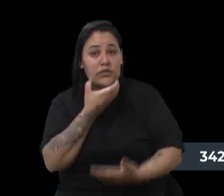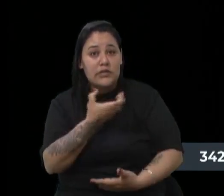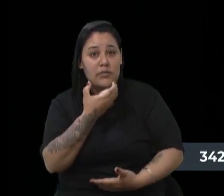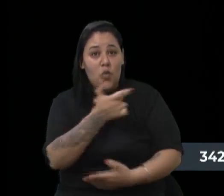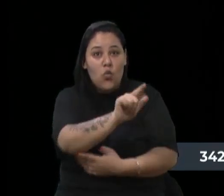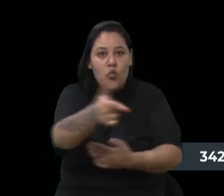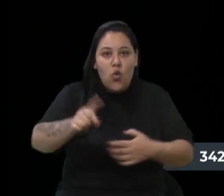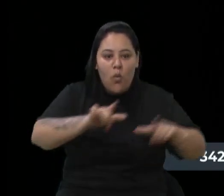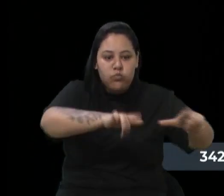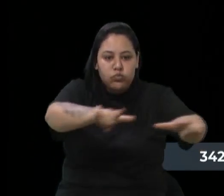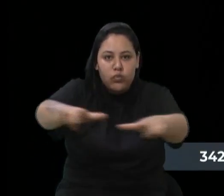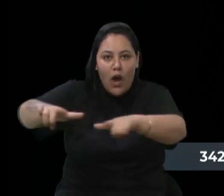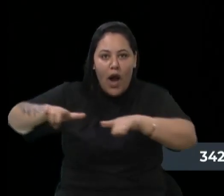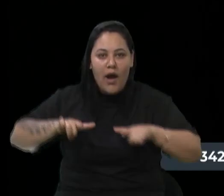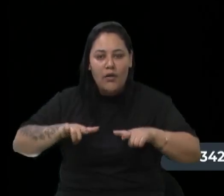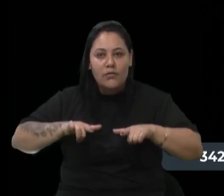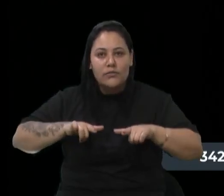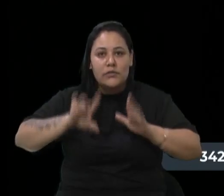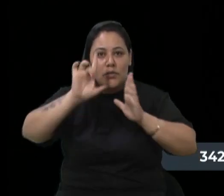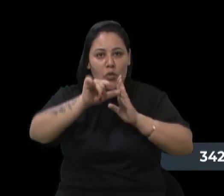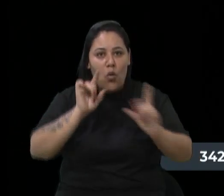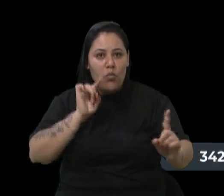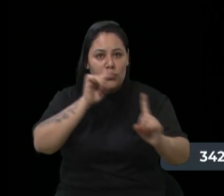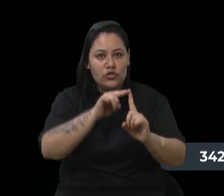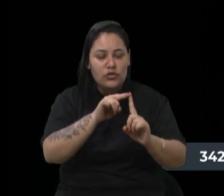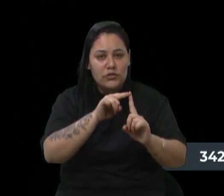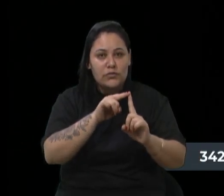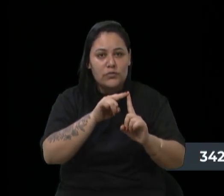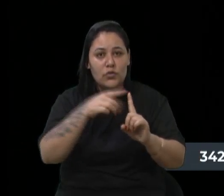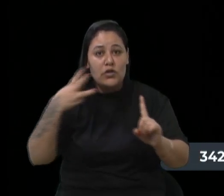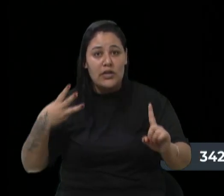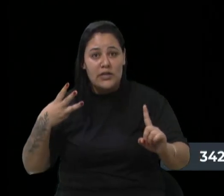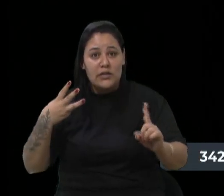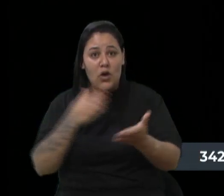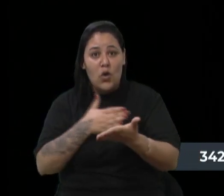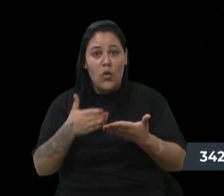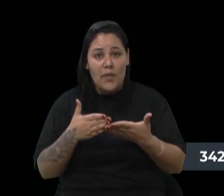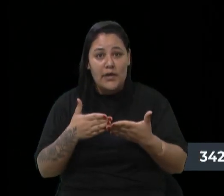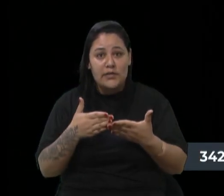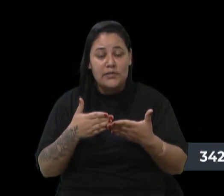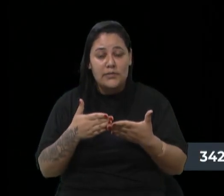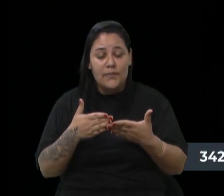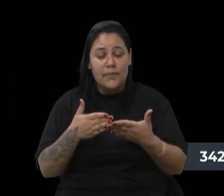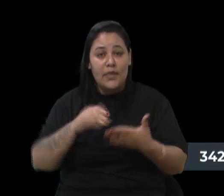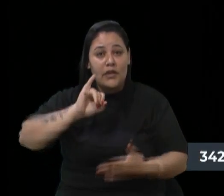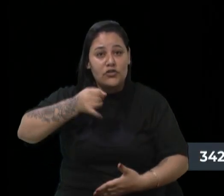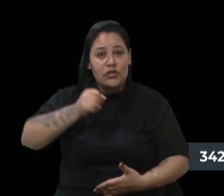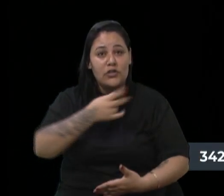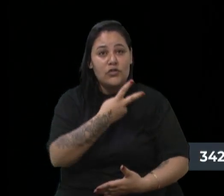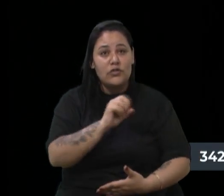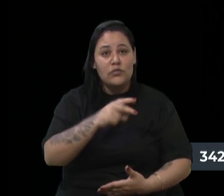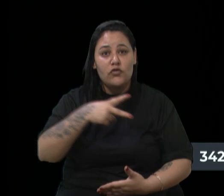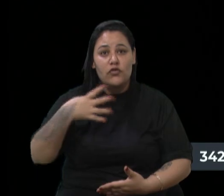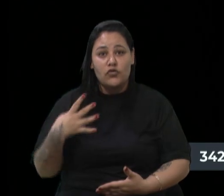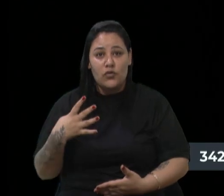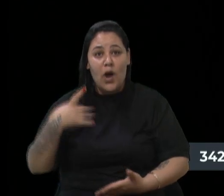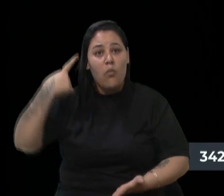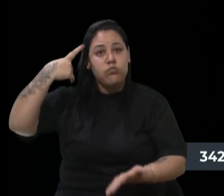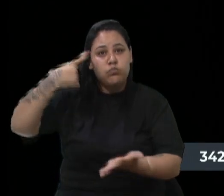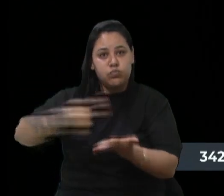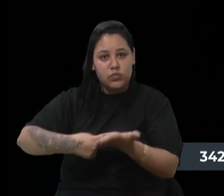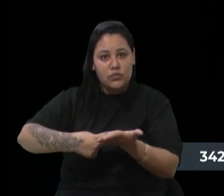demais 5 praças previstas no Bloco 3 devem entrar em operação a partir de janeiro de 2024, de acordo